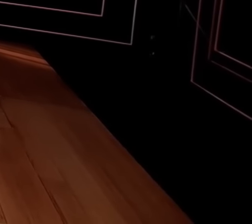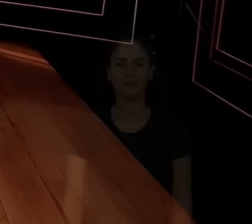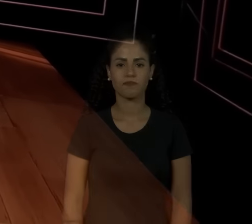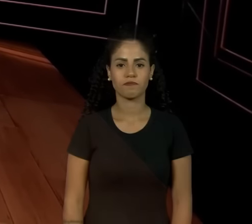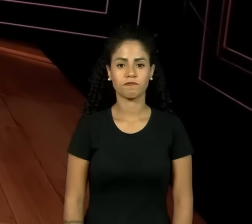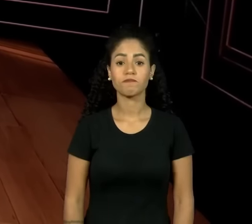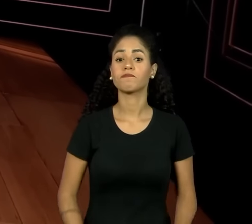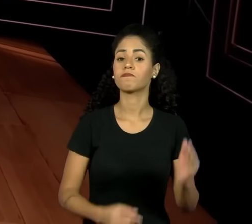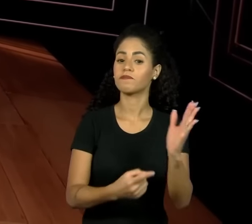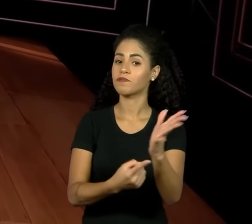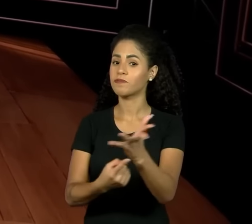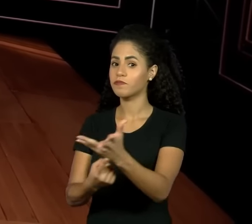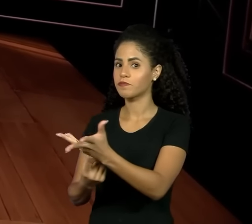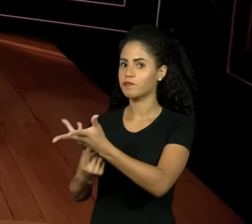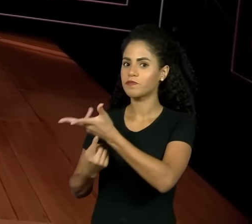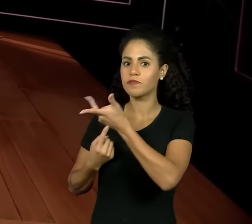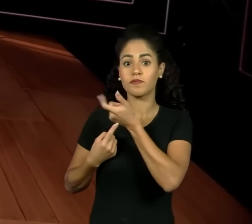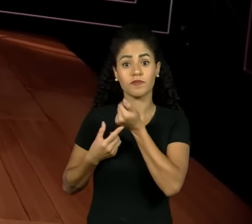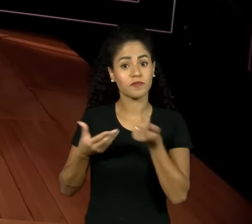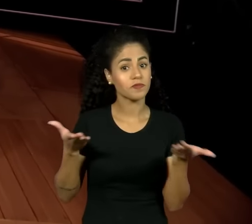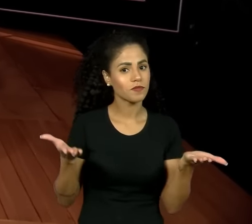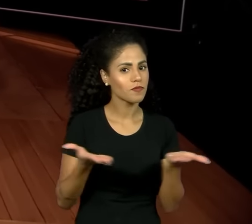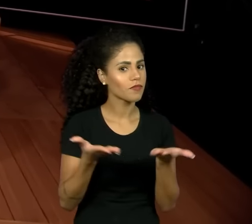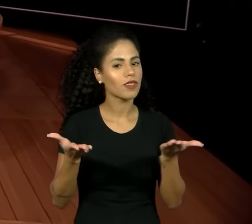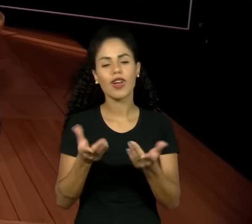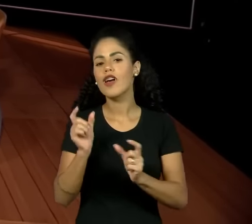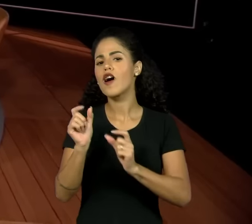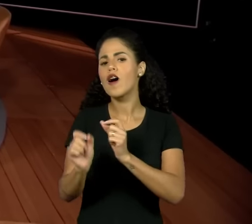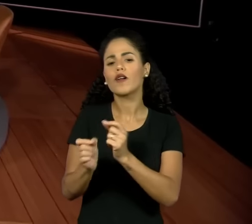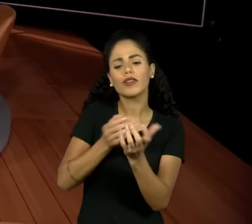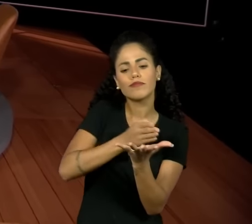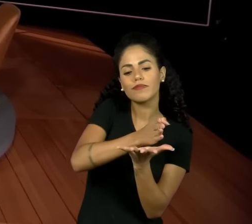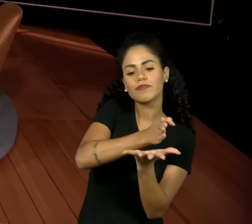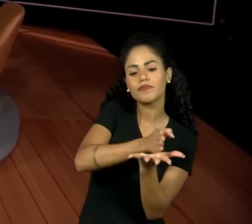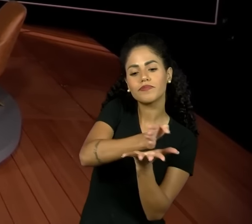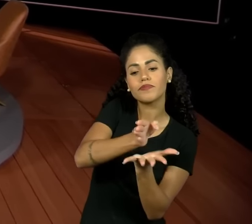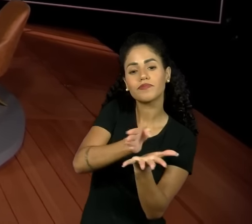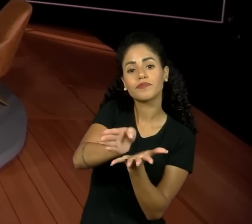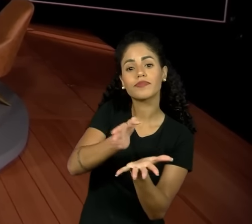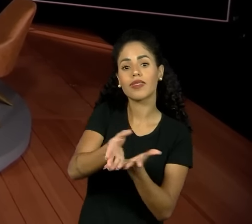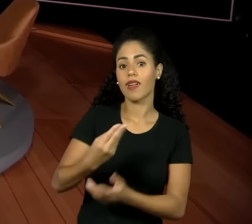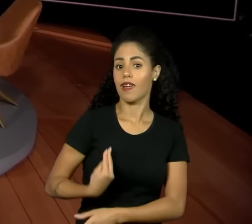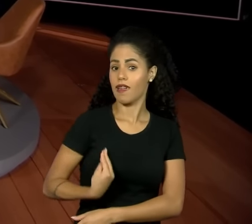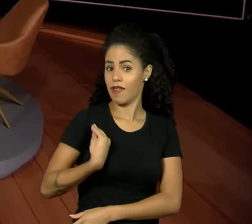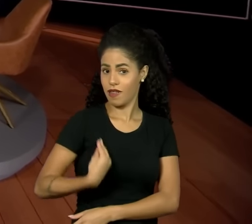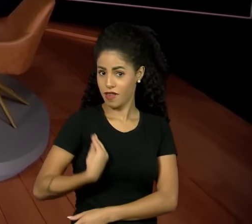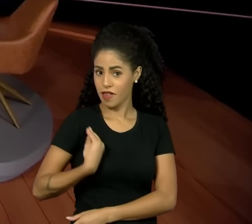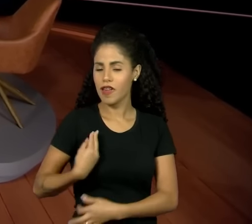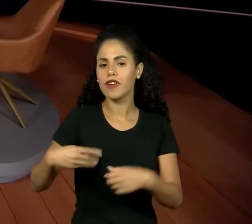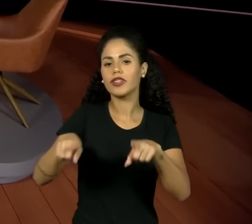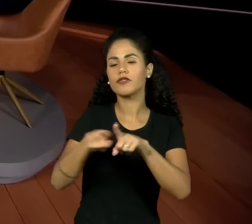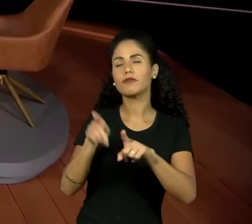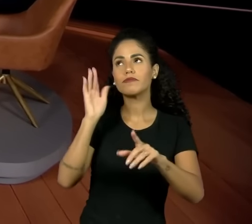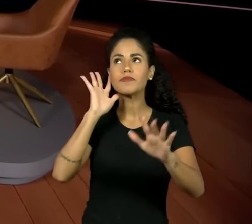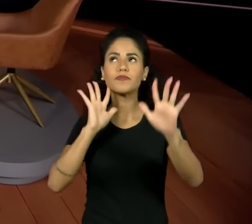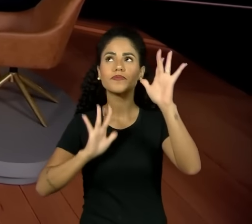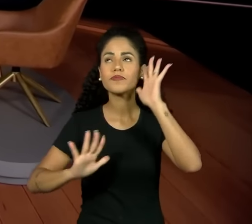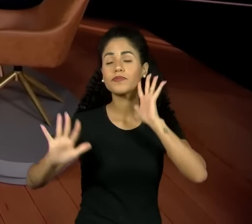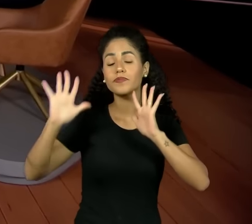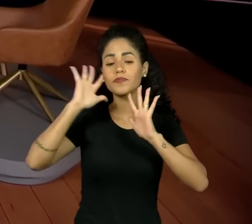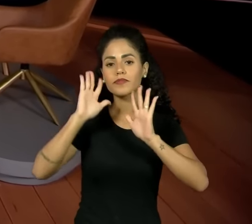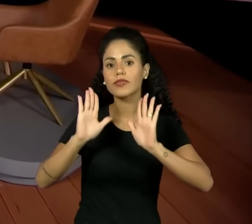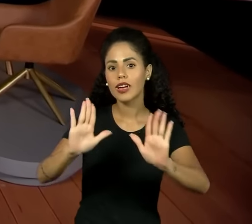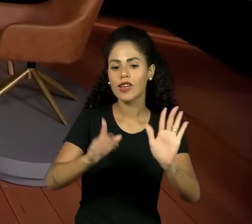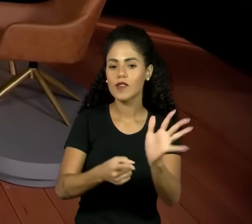as artes colocam diante de nós todos os caminhos do mundo os que vivemos e os que sonhamos e o